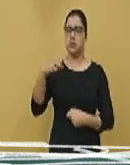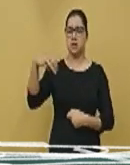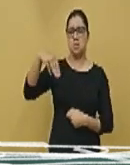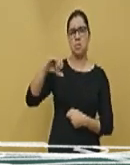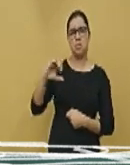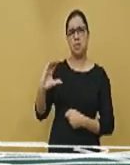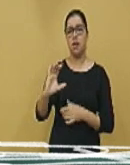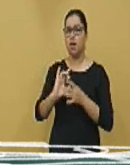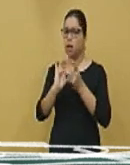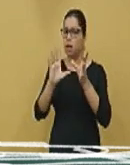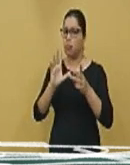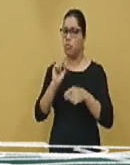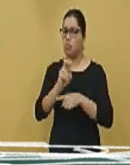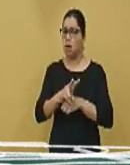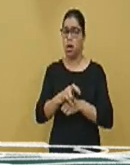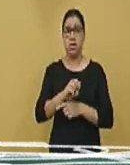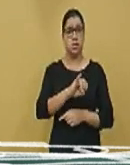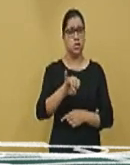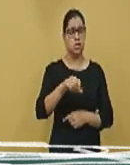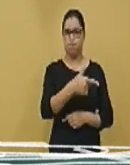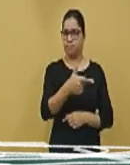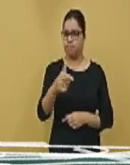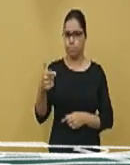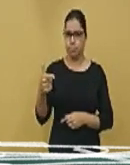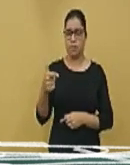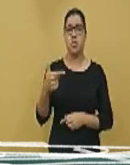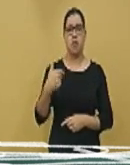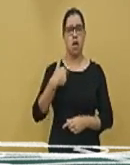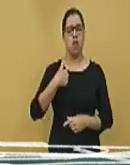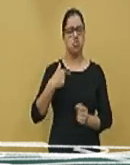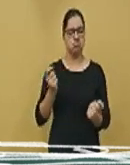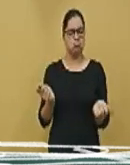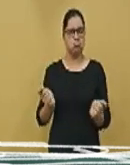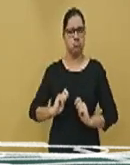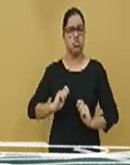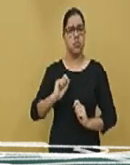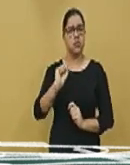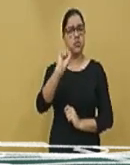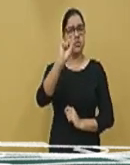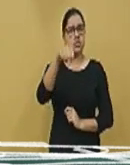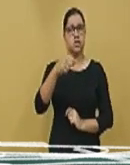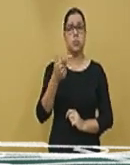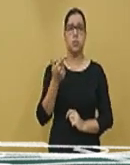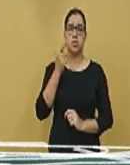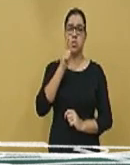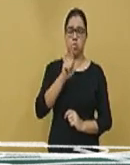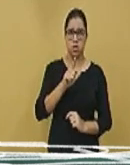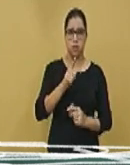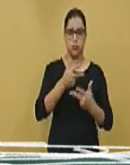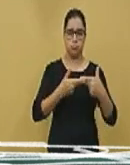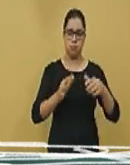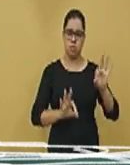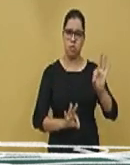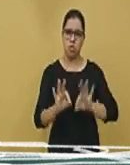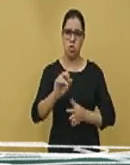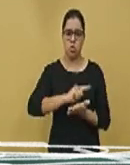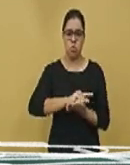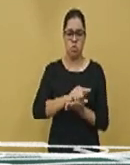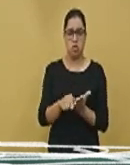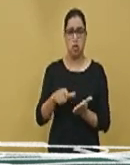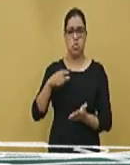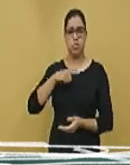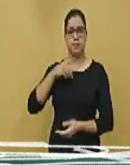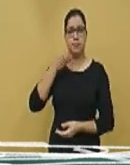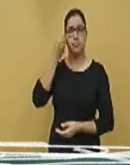universidade. Caso não tenham sido, eu já mostrei que sou capaz de fazer gestão, porque eu conheço a gestão, tenho experiência